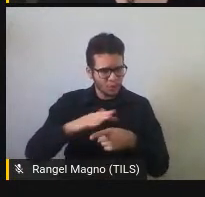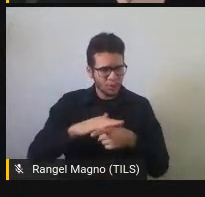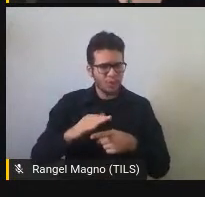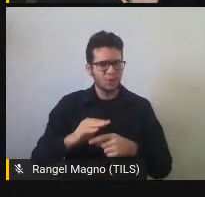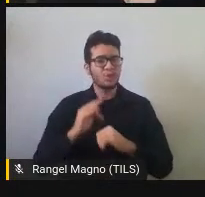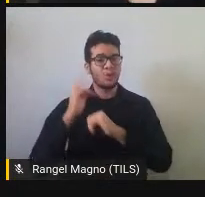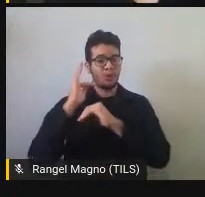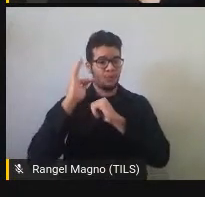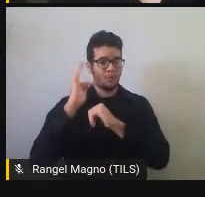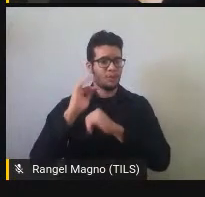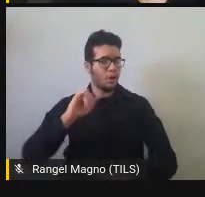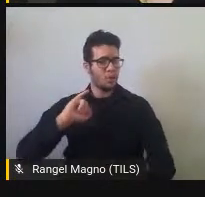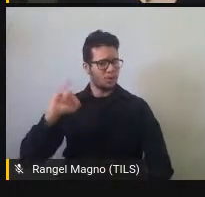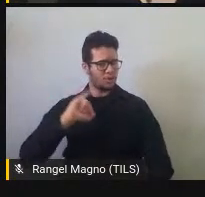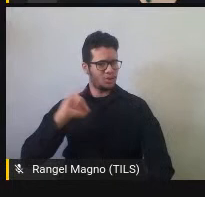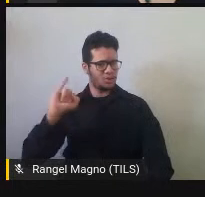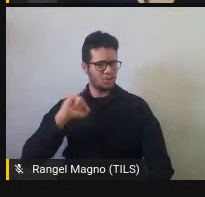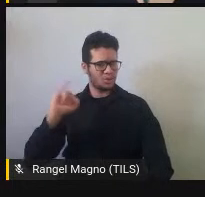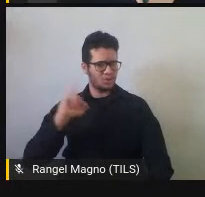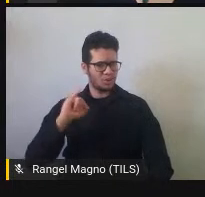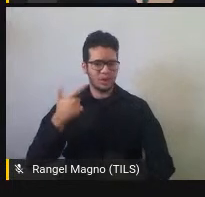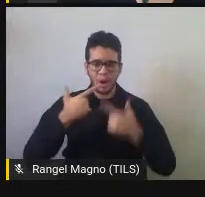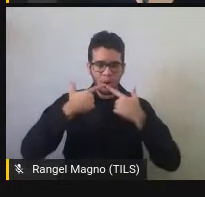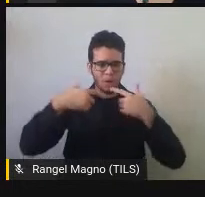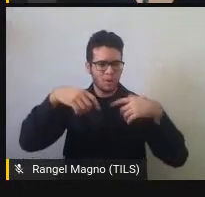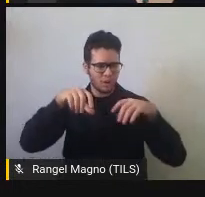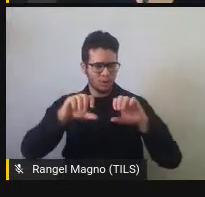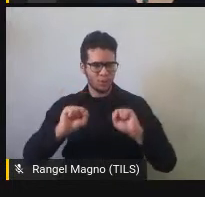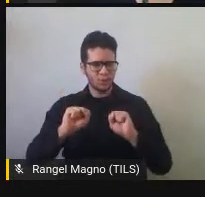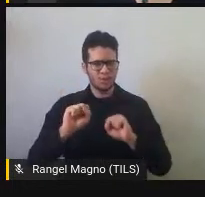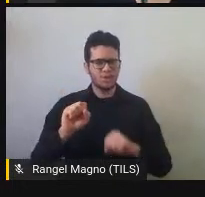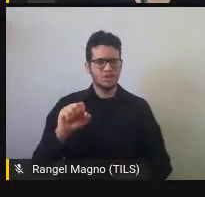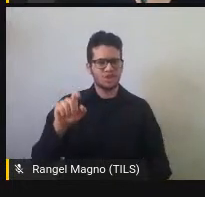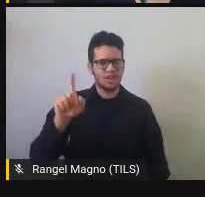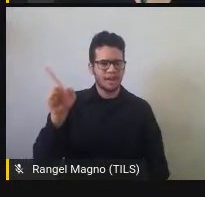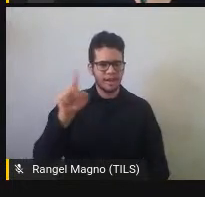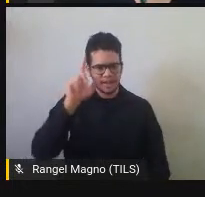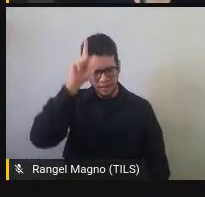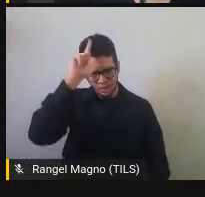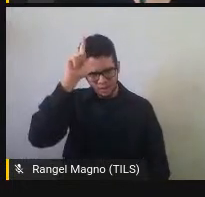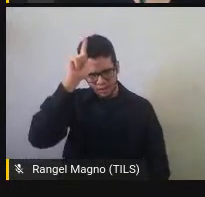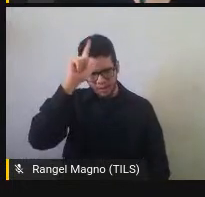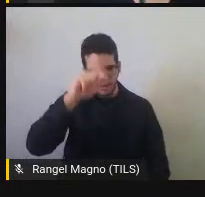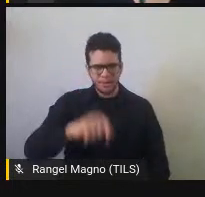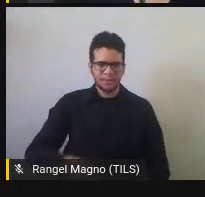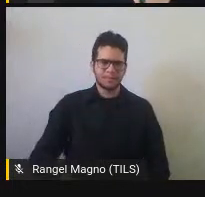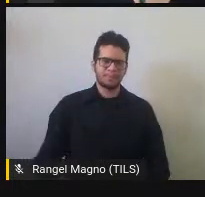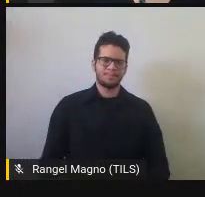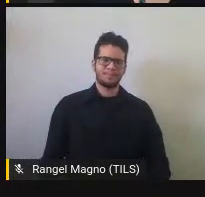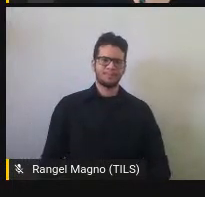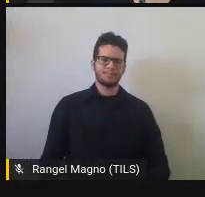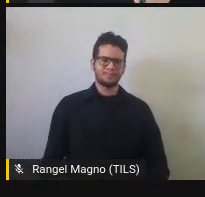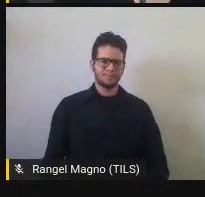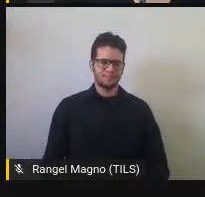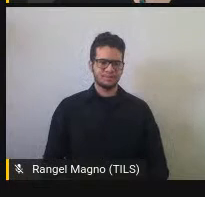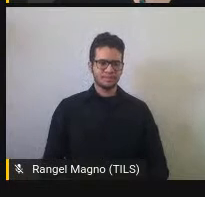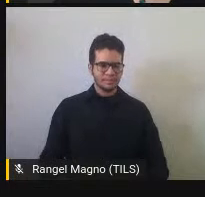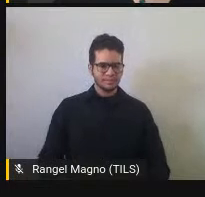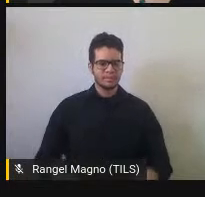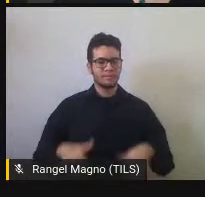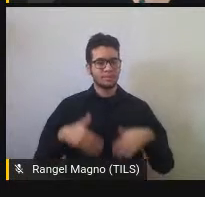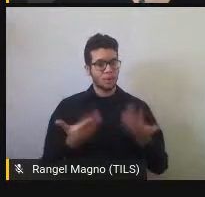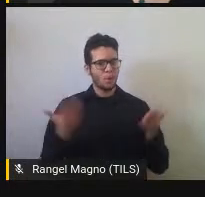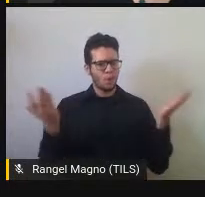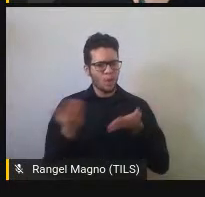institucionais em linguística na universidade alemã então conforme relato que trazemos para este artigo e várias